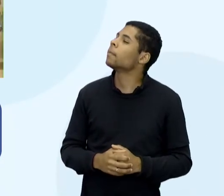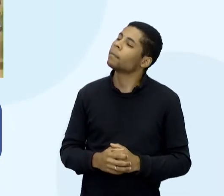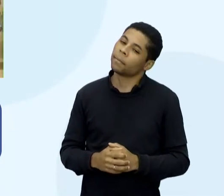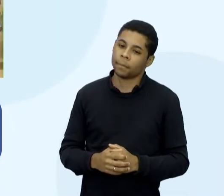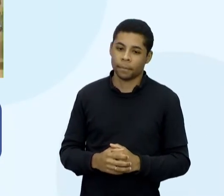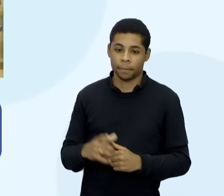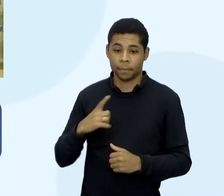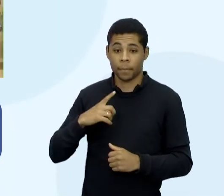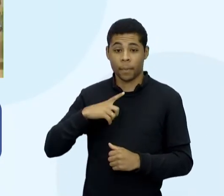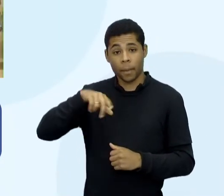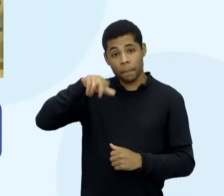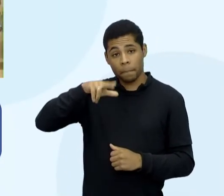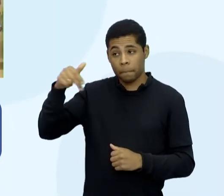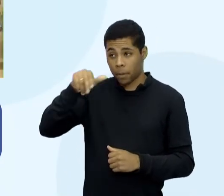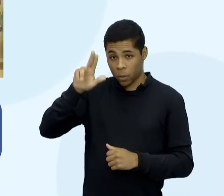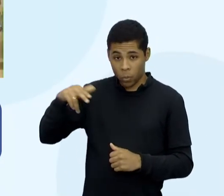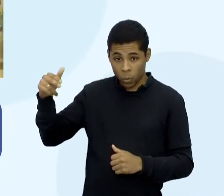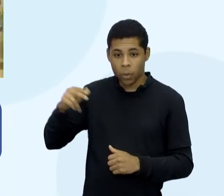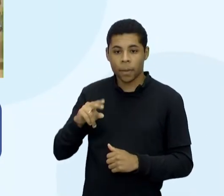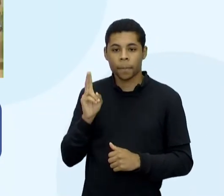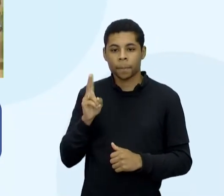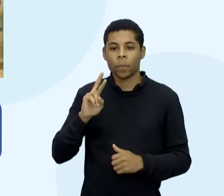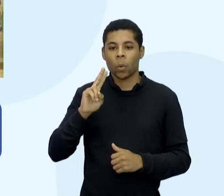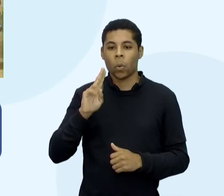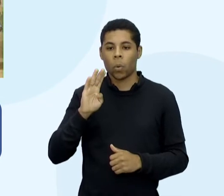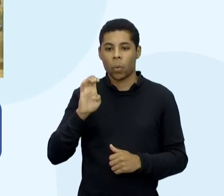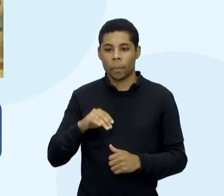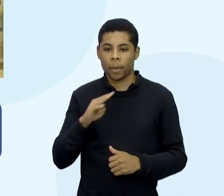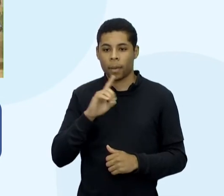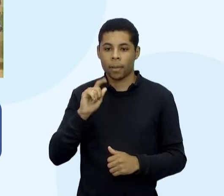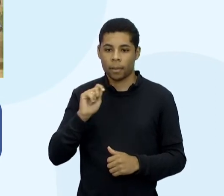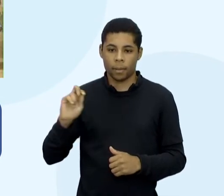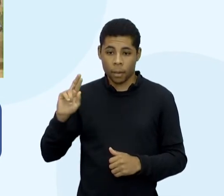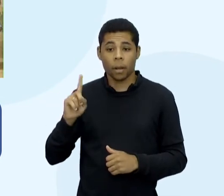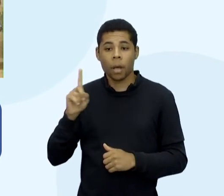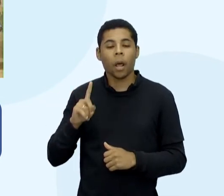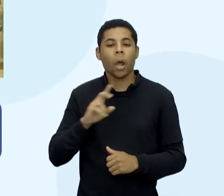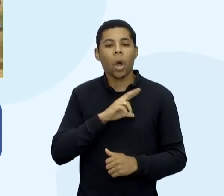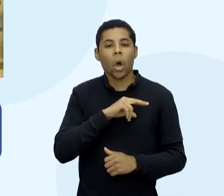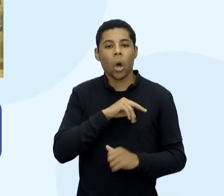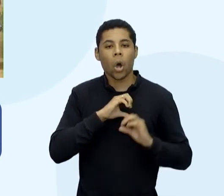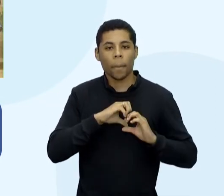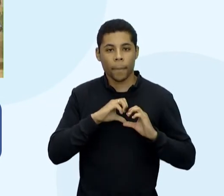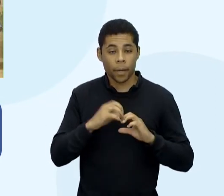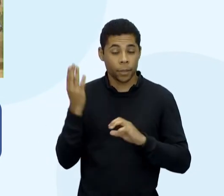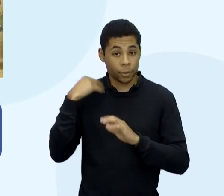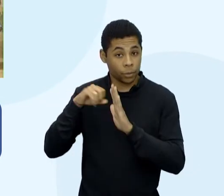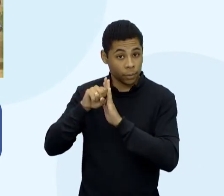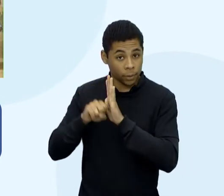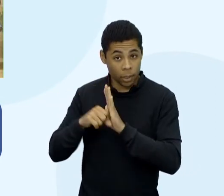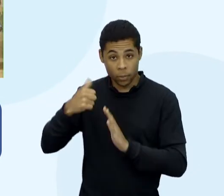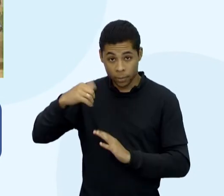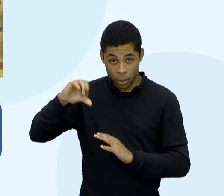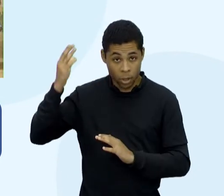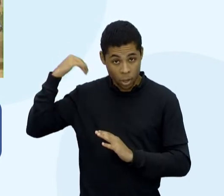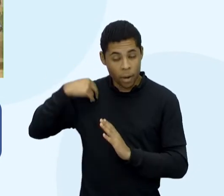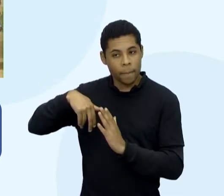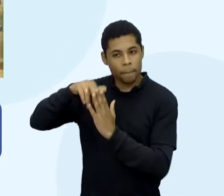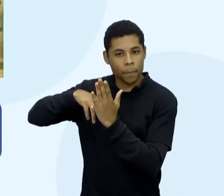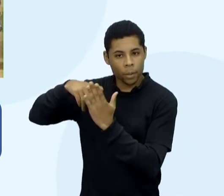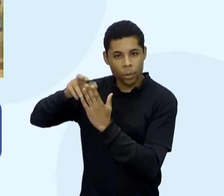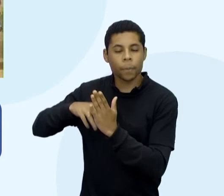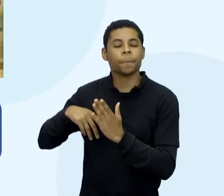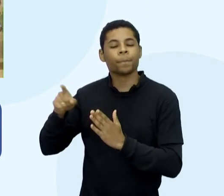uma pintura do Rougendar, que é um pintor romântico do século XIX, que estava na época aqui